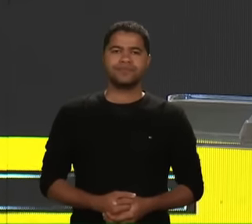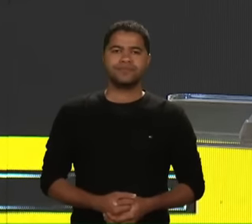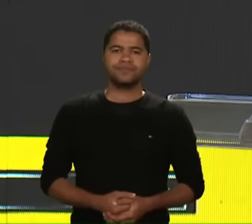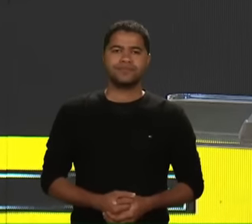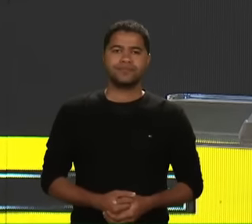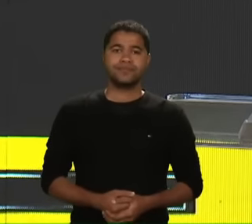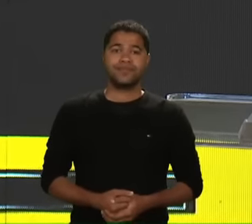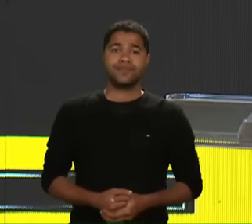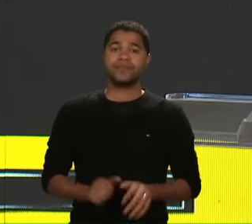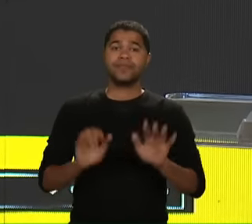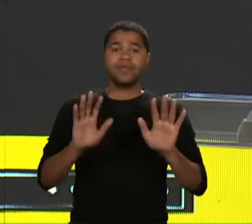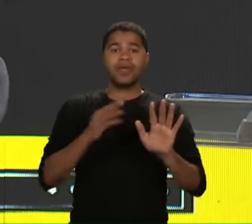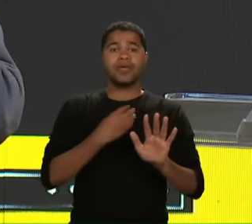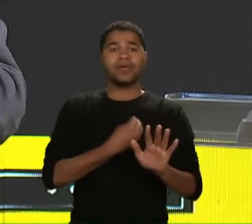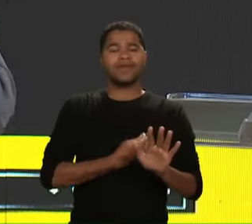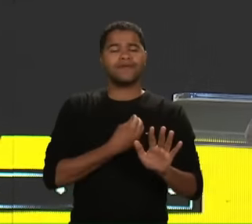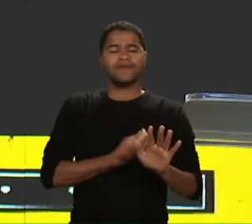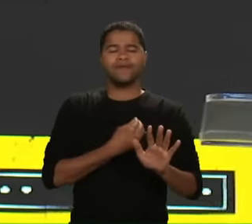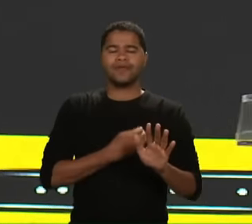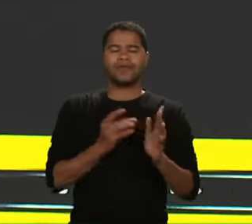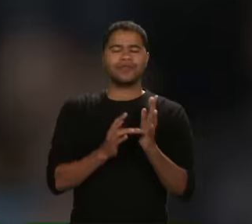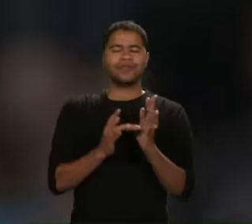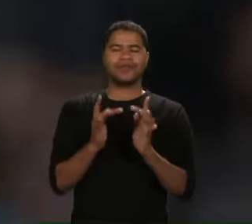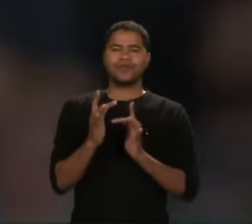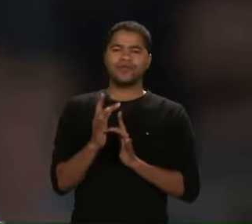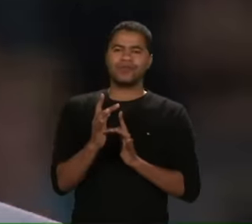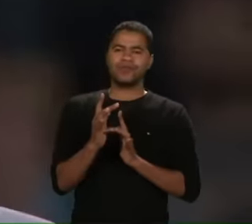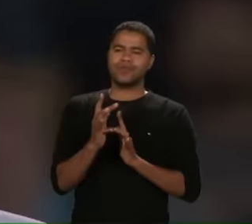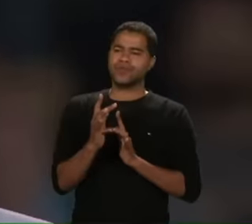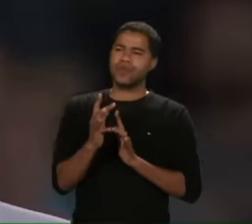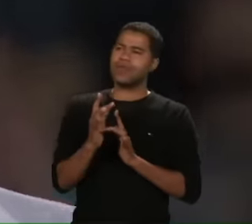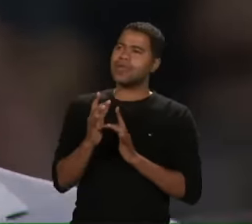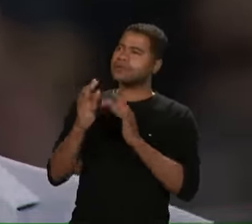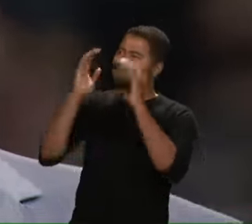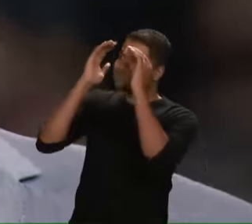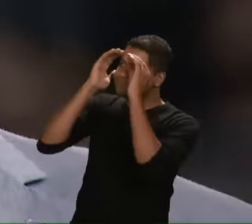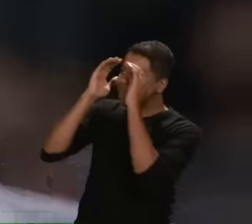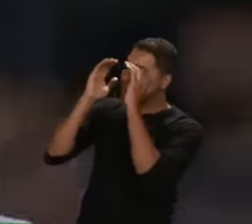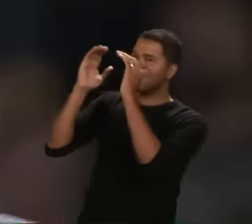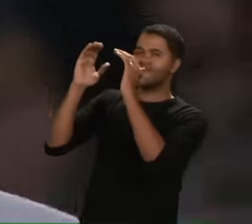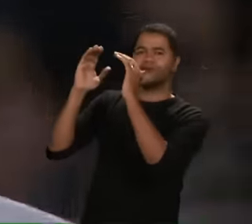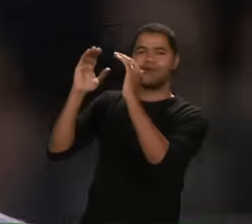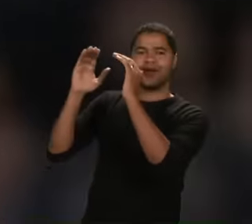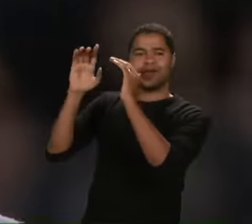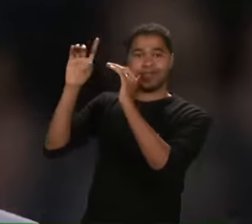Mas a vida dele era um: eu quero agradar o Pai.